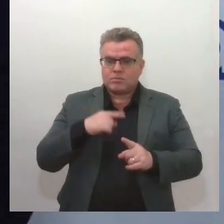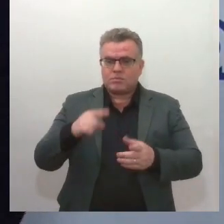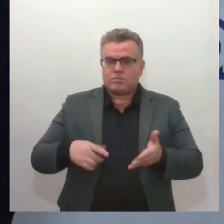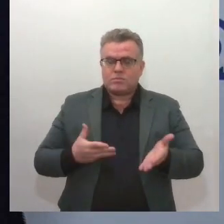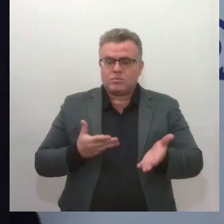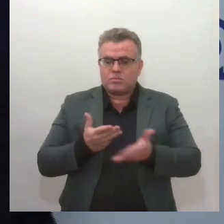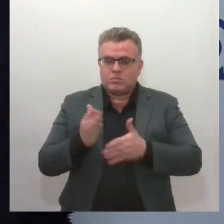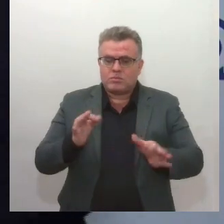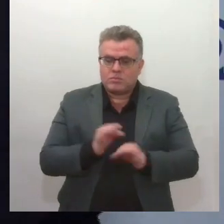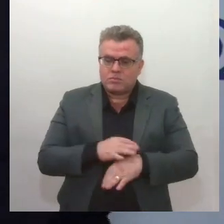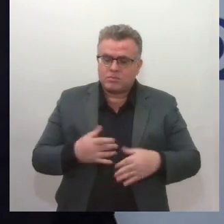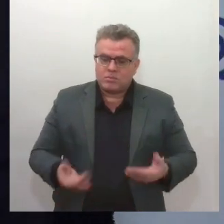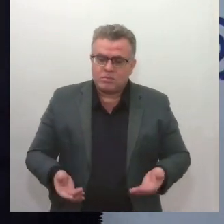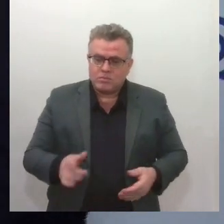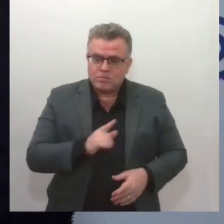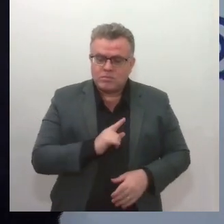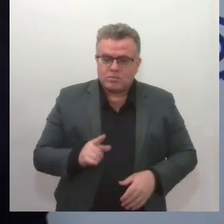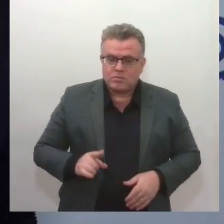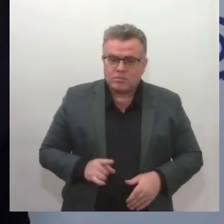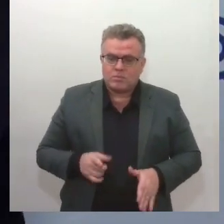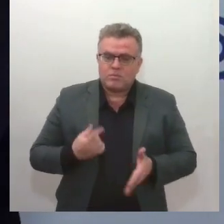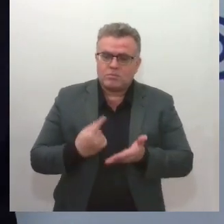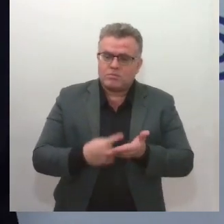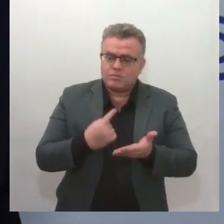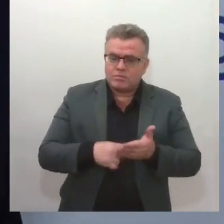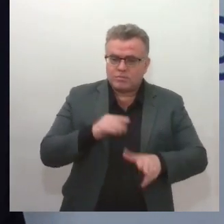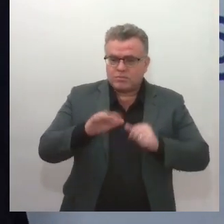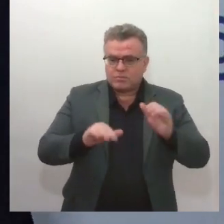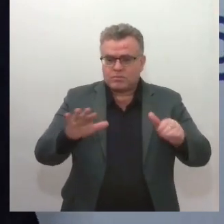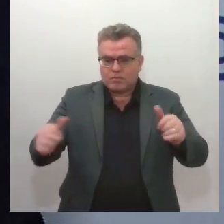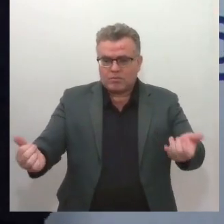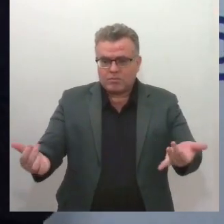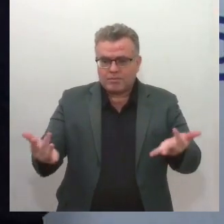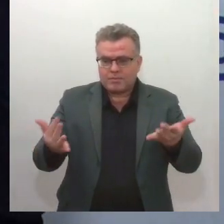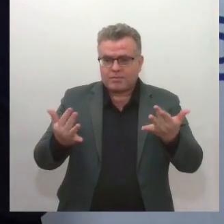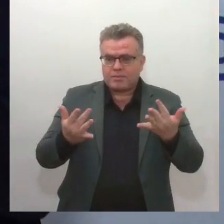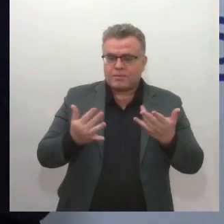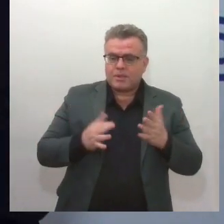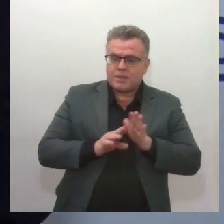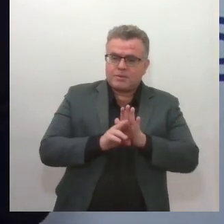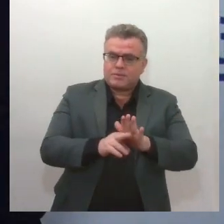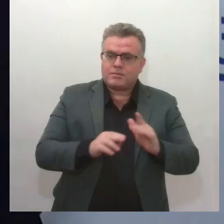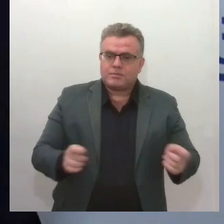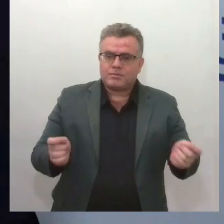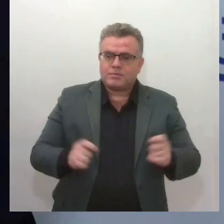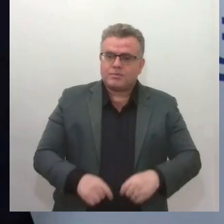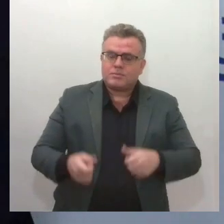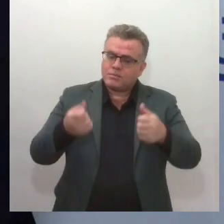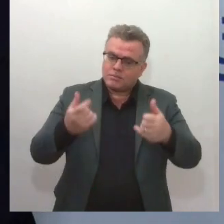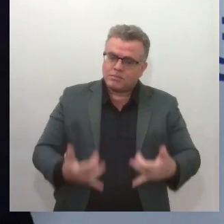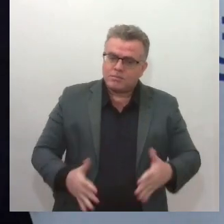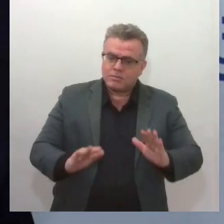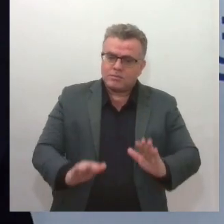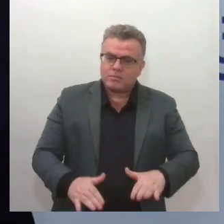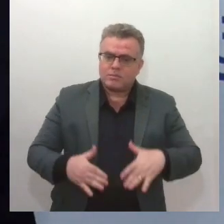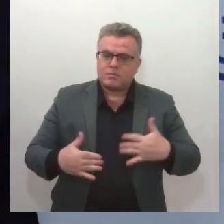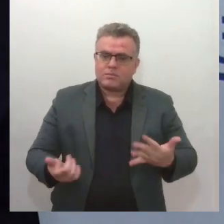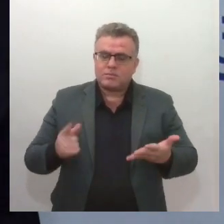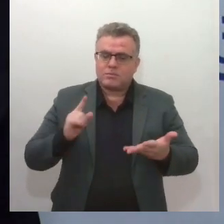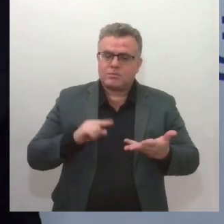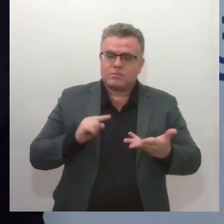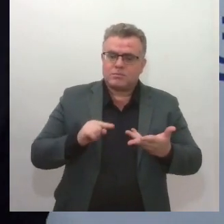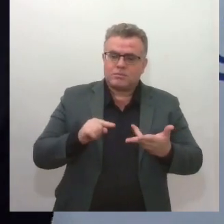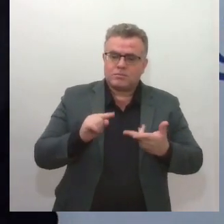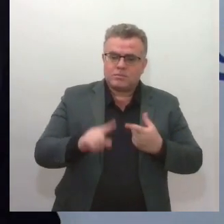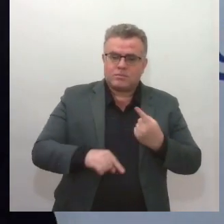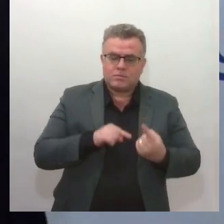governador fez questão de receber os representantes para poder explicar quais os reais objetivos do governo, e o senhor